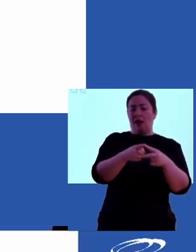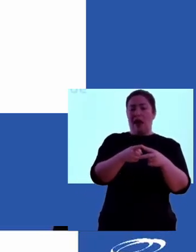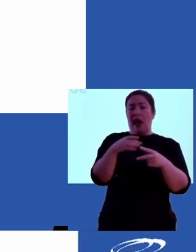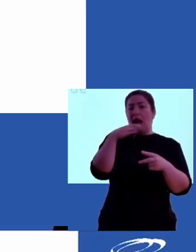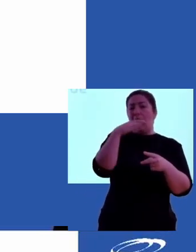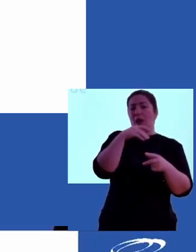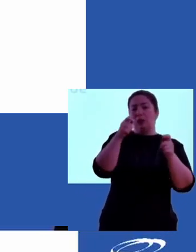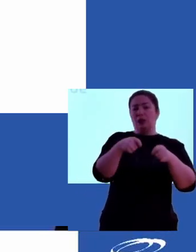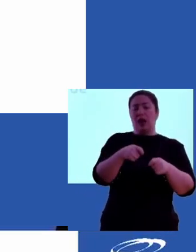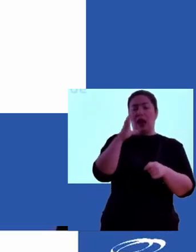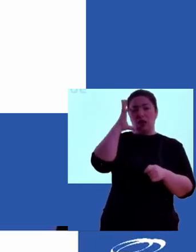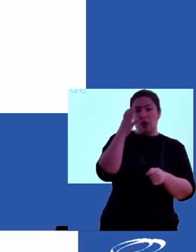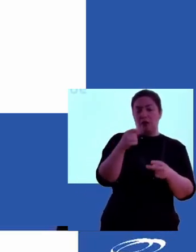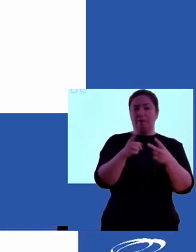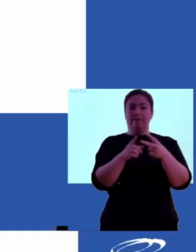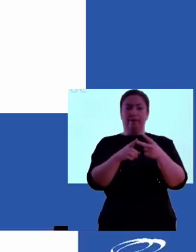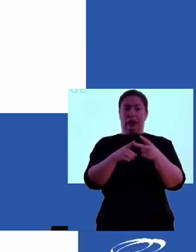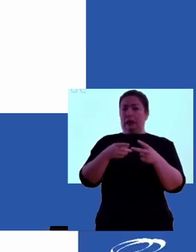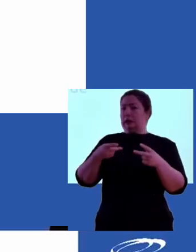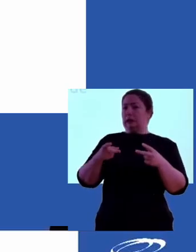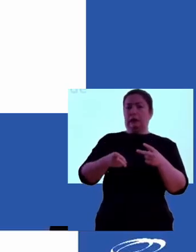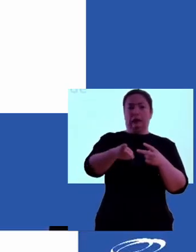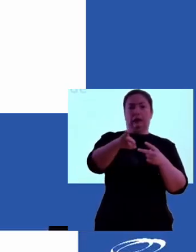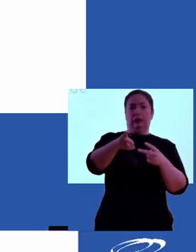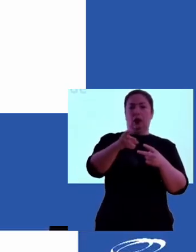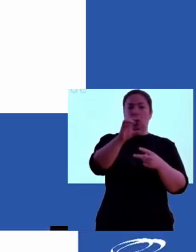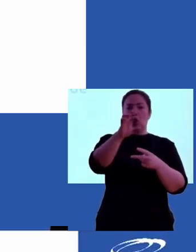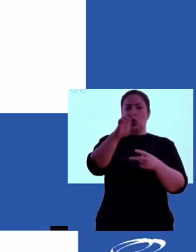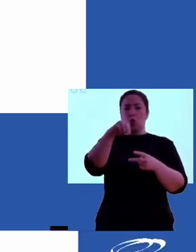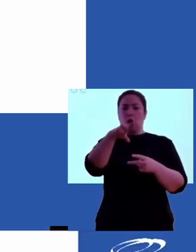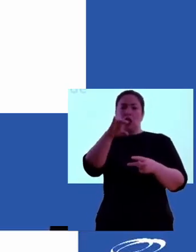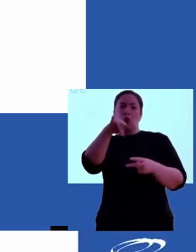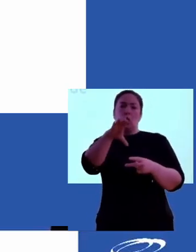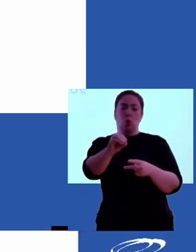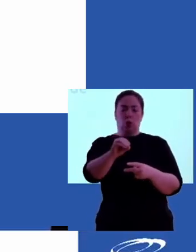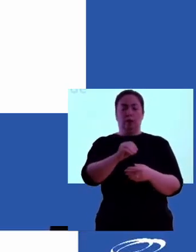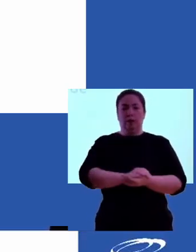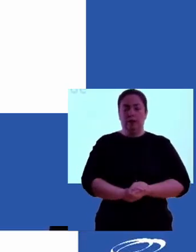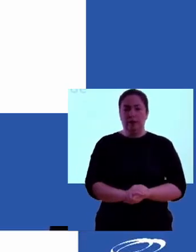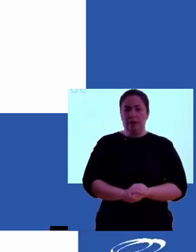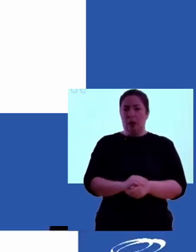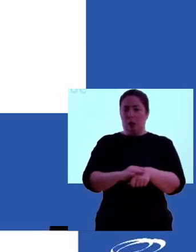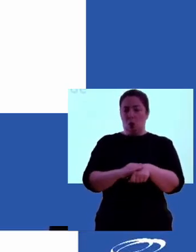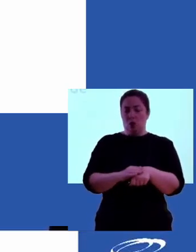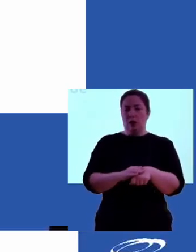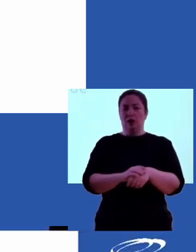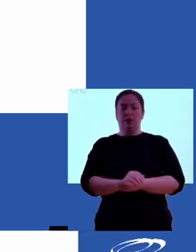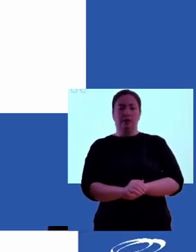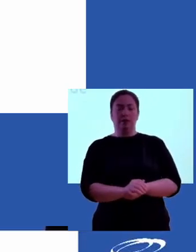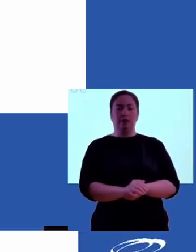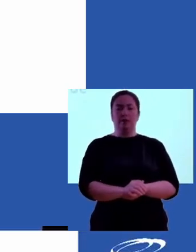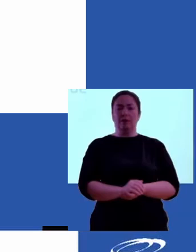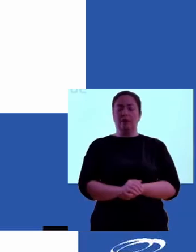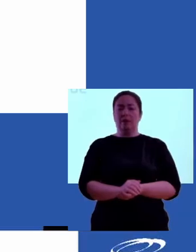pontos de corte com maior sensibilidade para infecção provável, então maior sensibilidade e menor especificidade, e